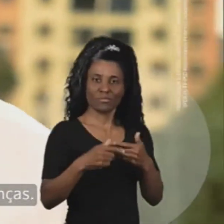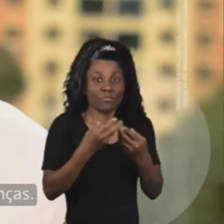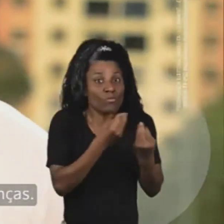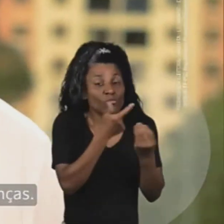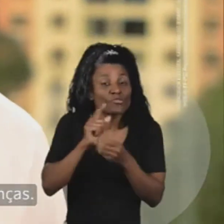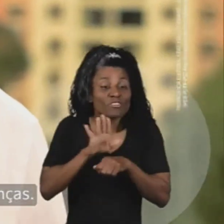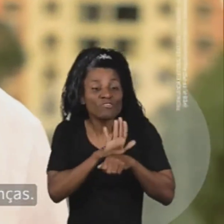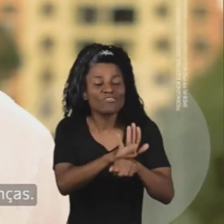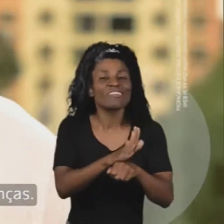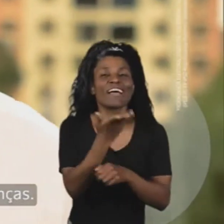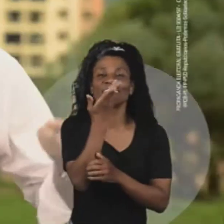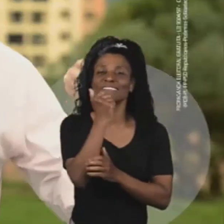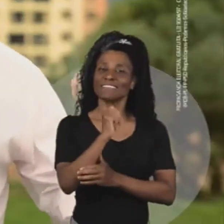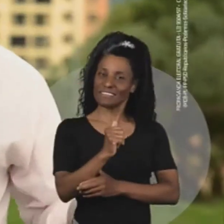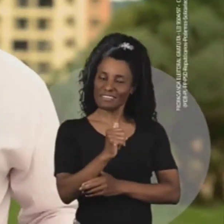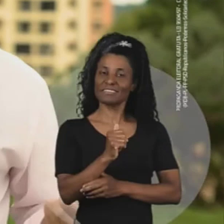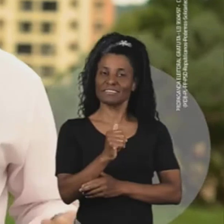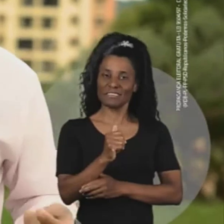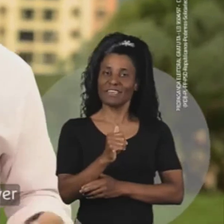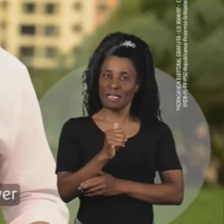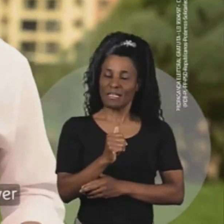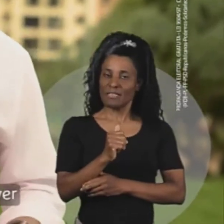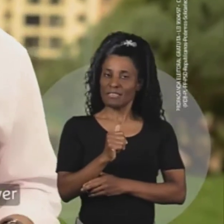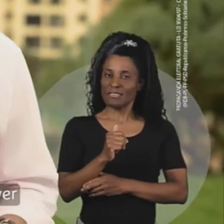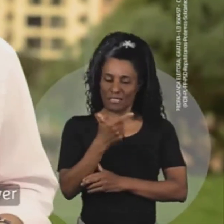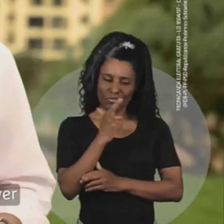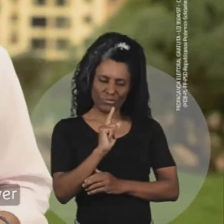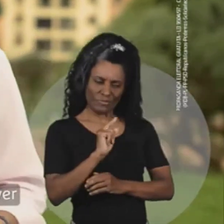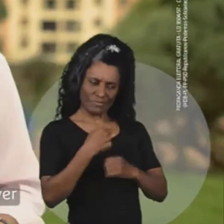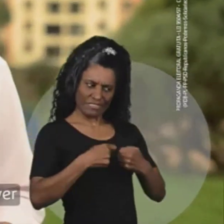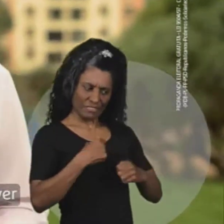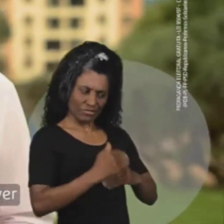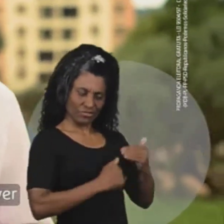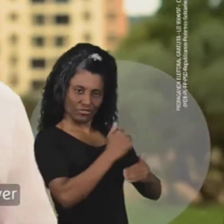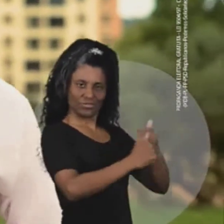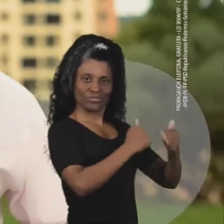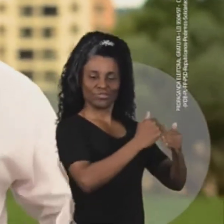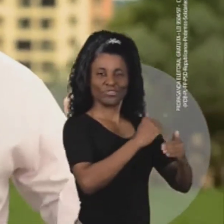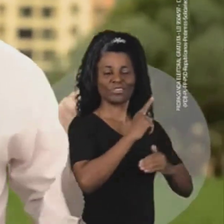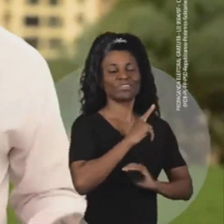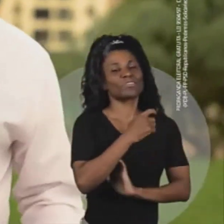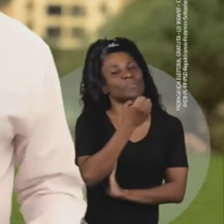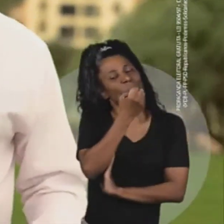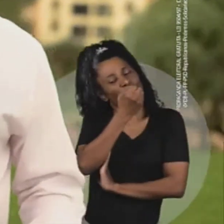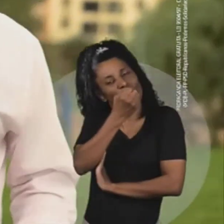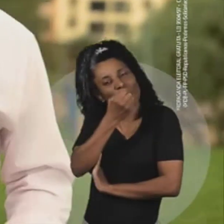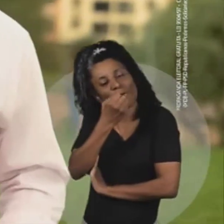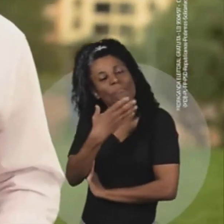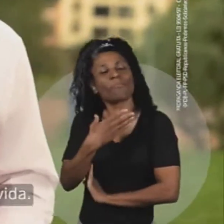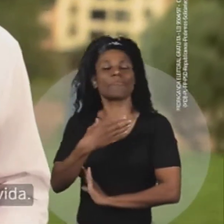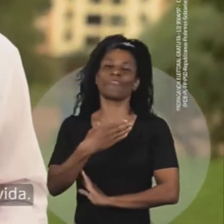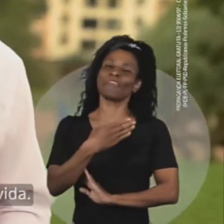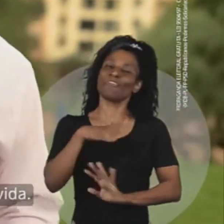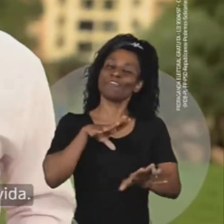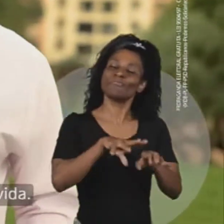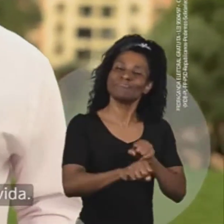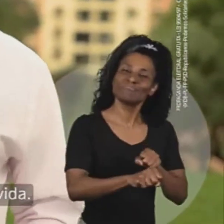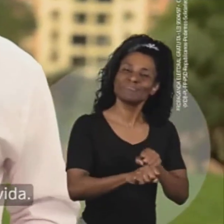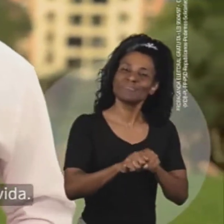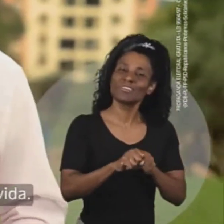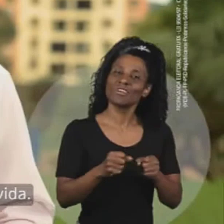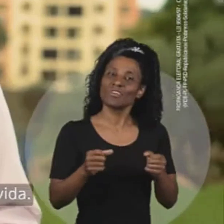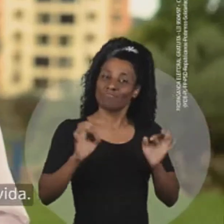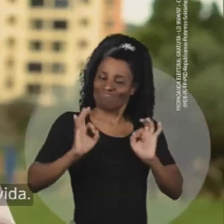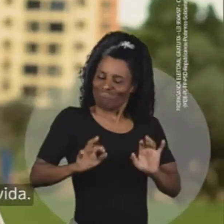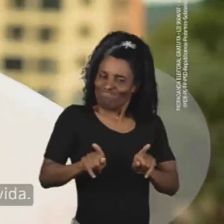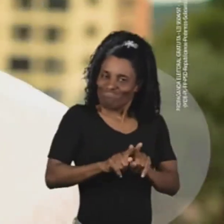pelas nossas crianças. Estamos dando condições para que elas possam se desenvolver com uma boa formação, com mais dignidade